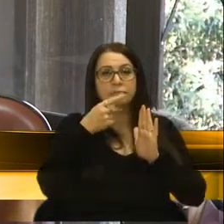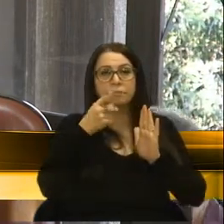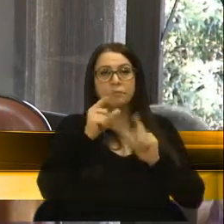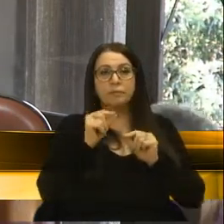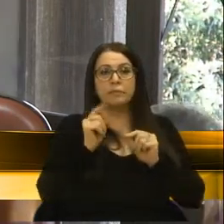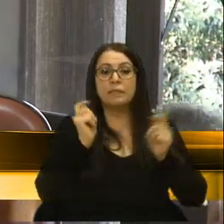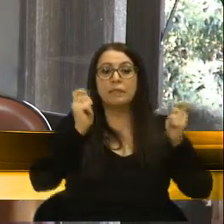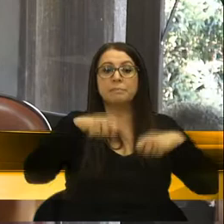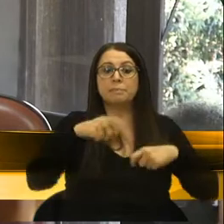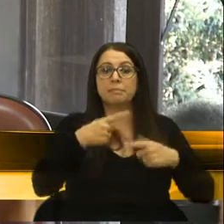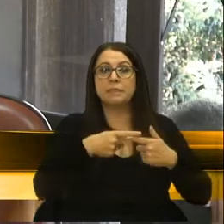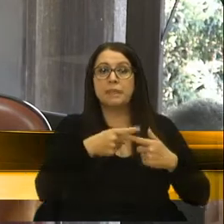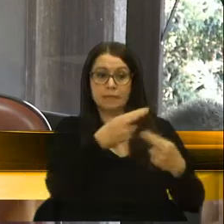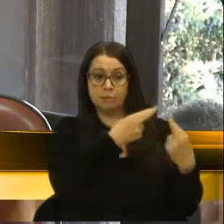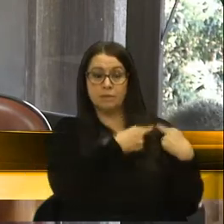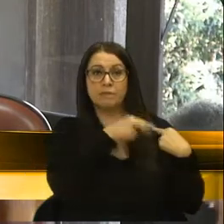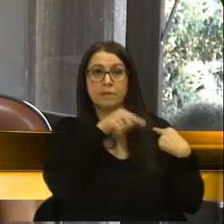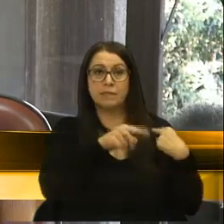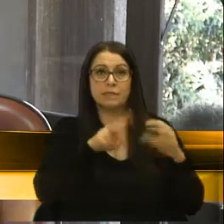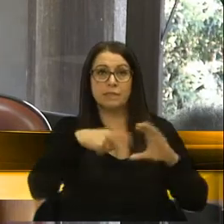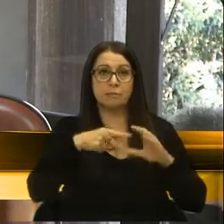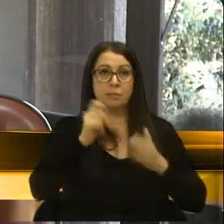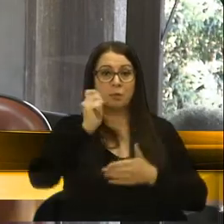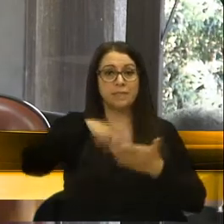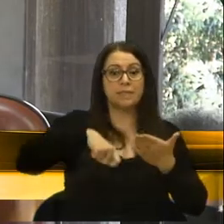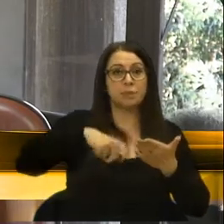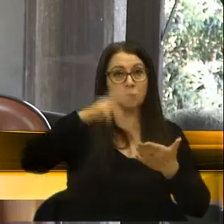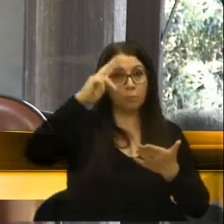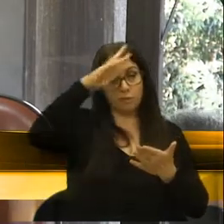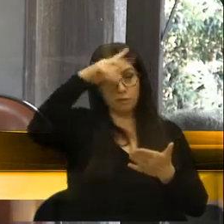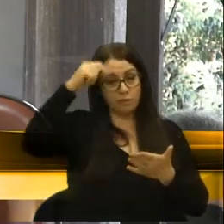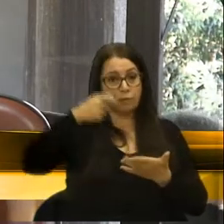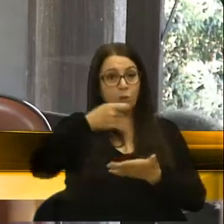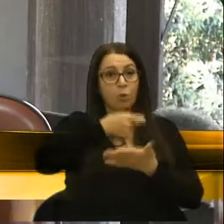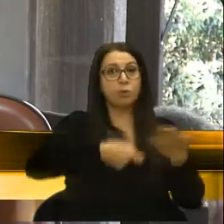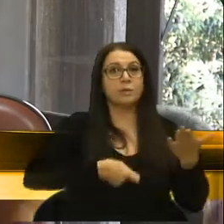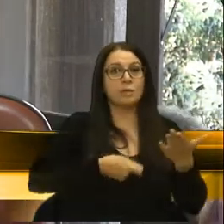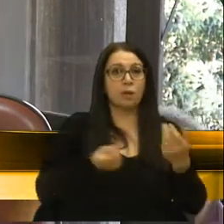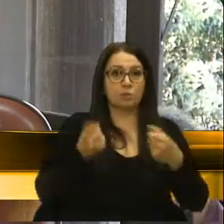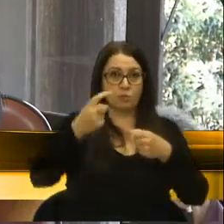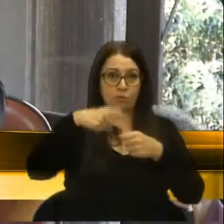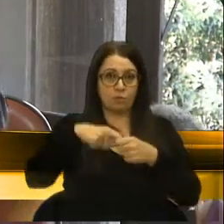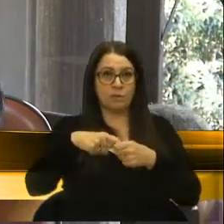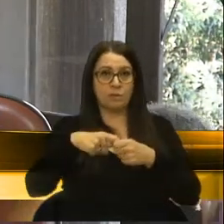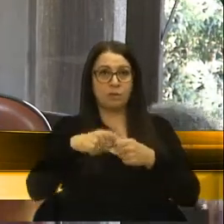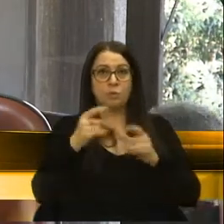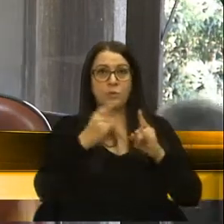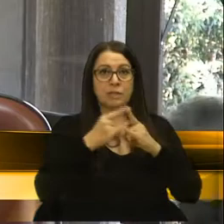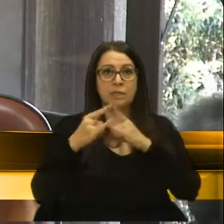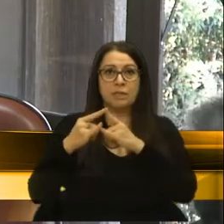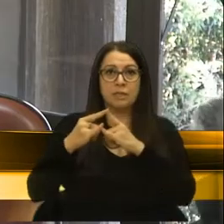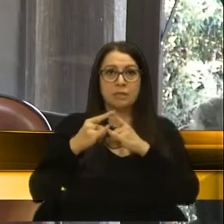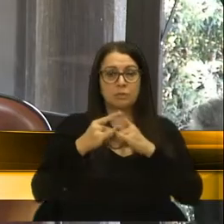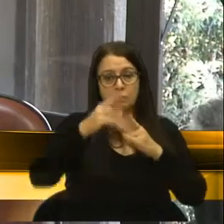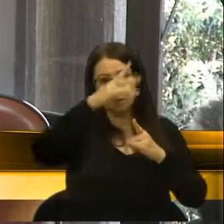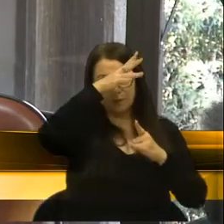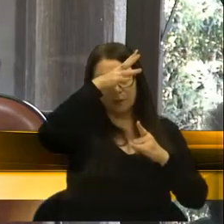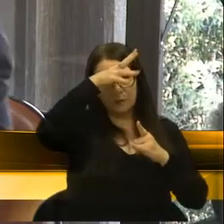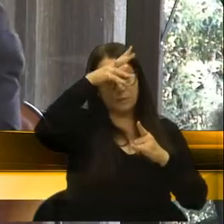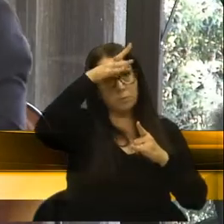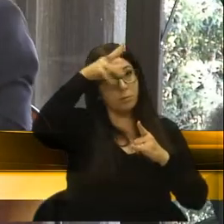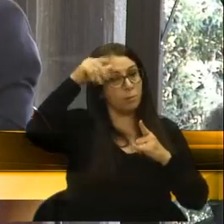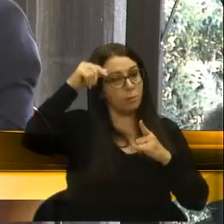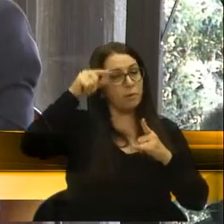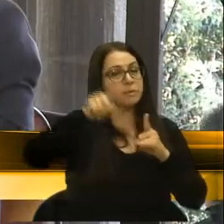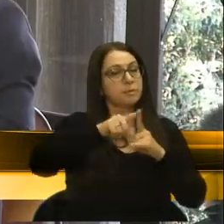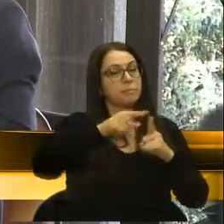compete à Câmara, com a sanção do prefeito, autorizar convênios, né, com entidades públicas e privadas. É o que nós estamos